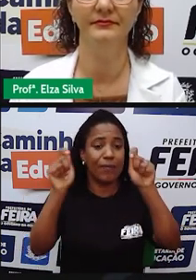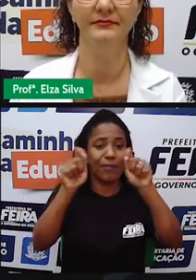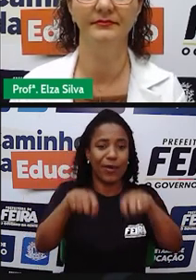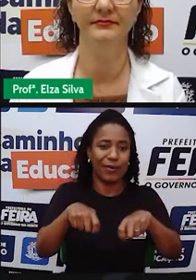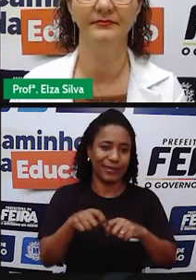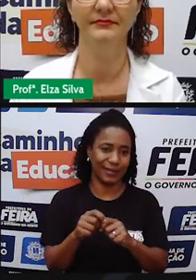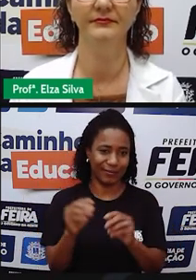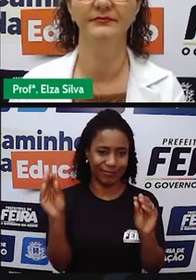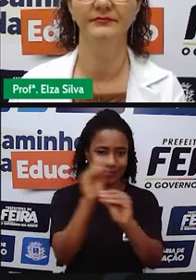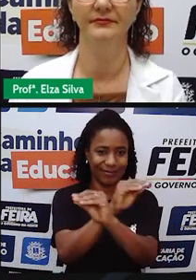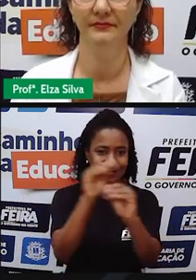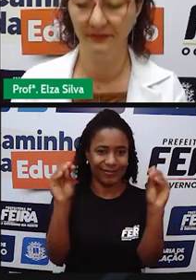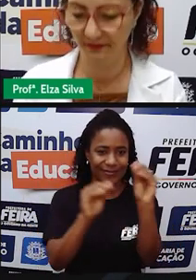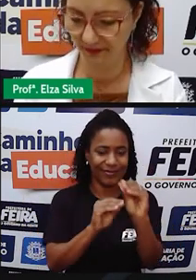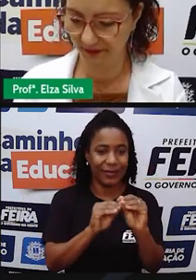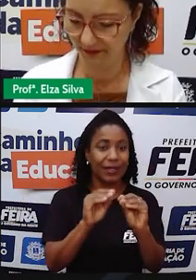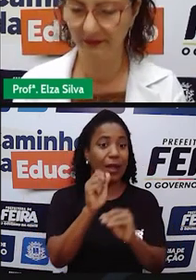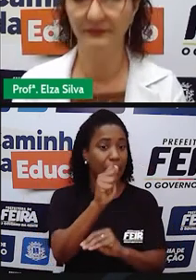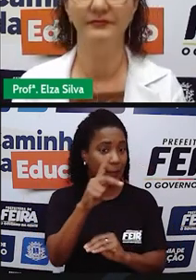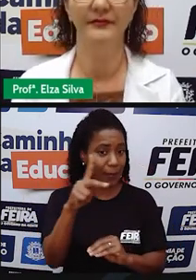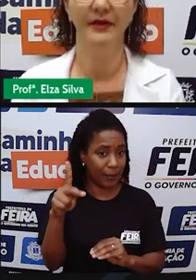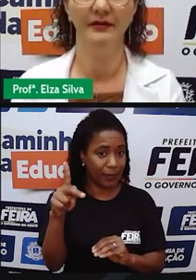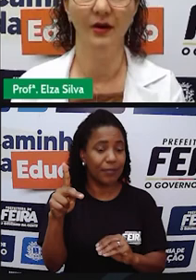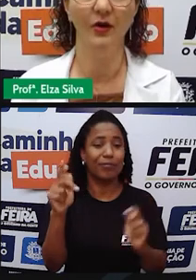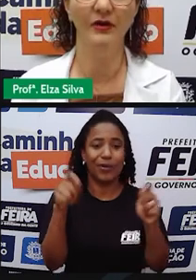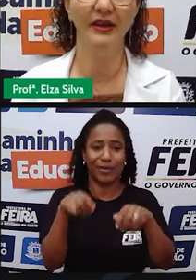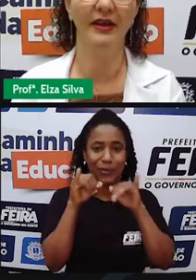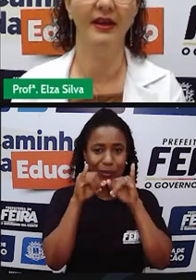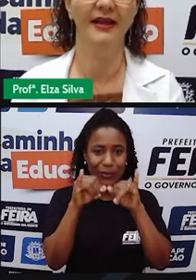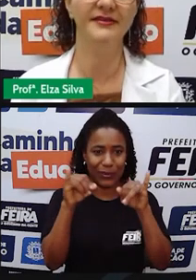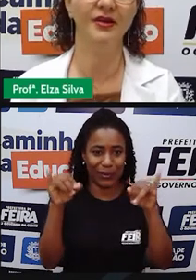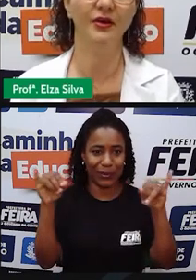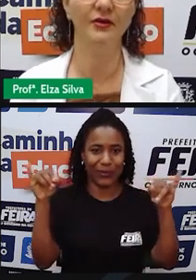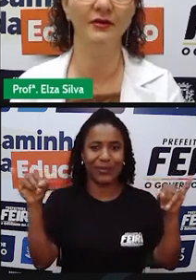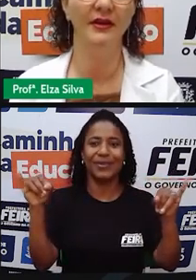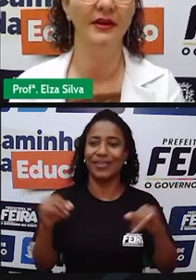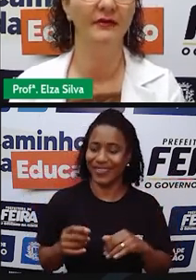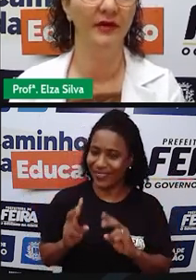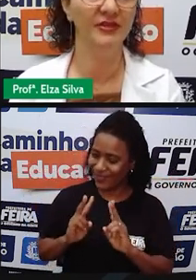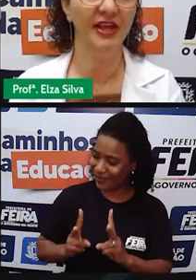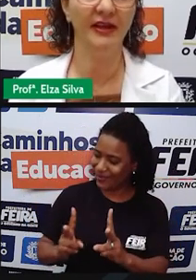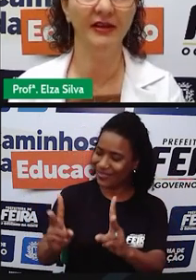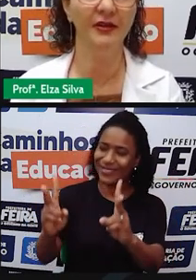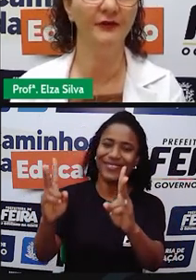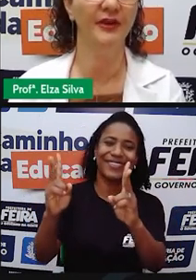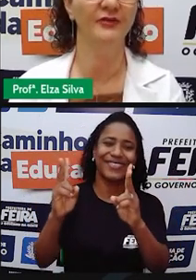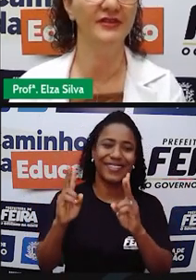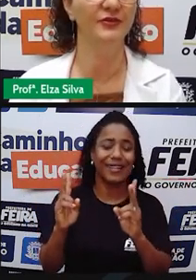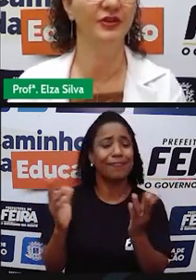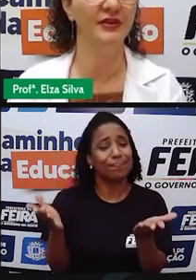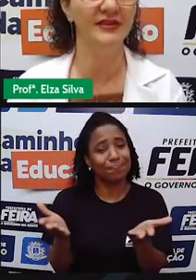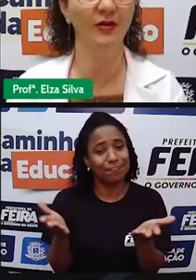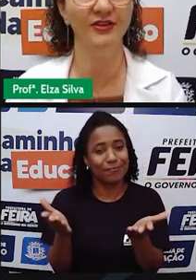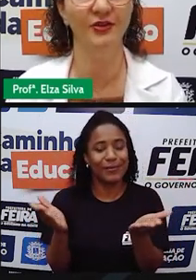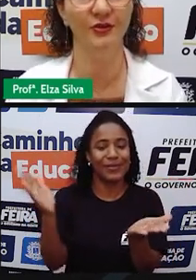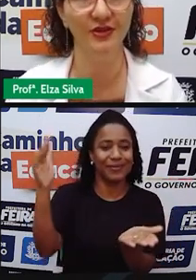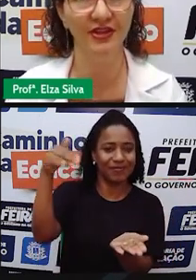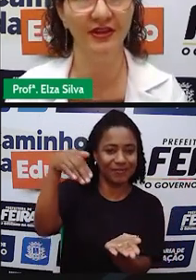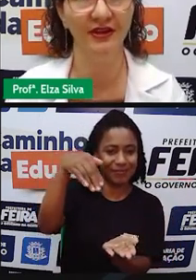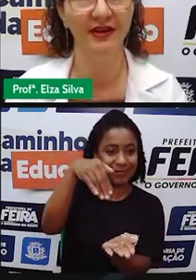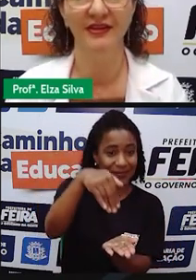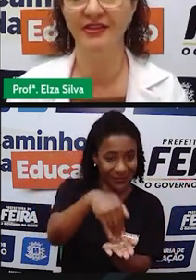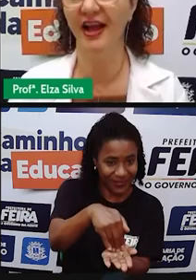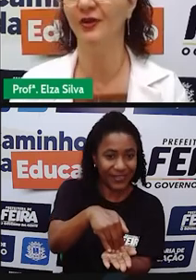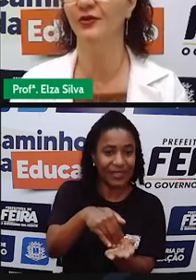publicitários. So, let's go! Ok, let's go! Vamos chegando ao finalzinho de nossa aula de